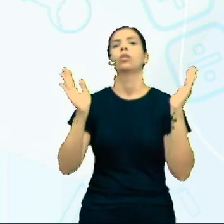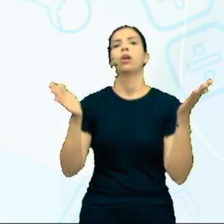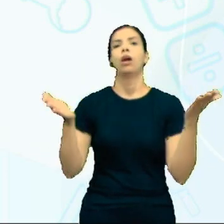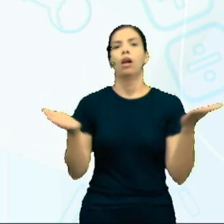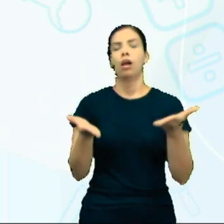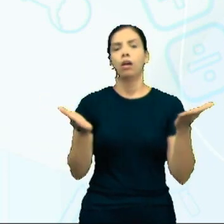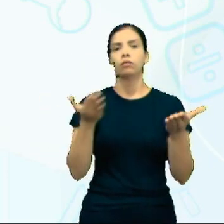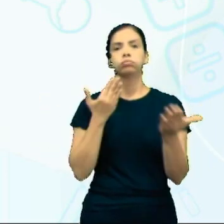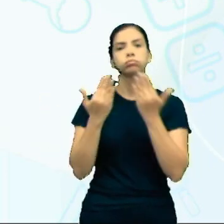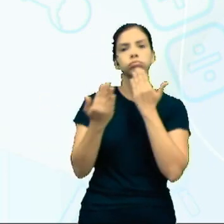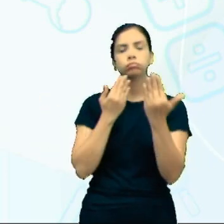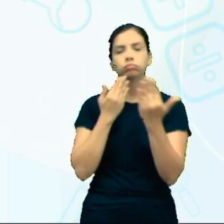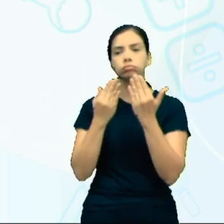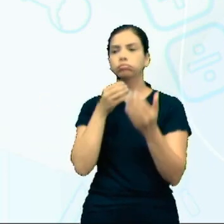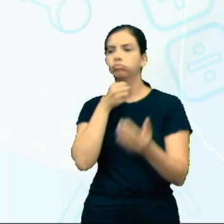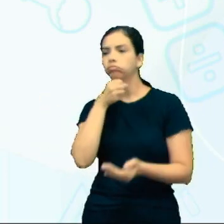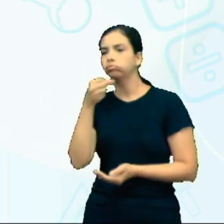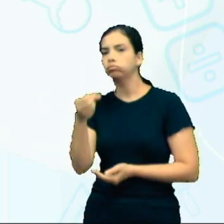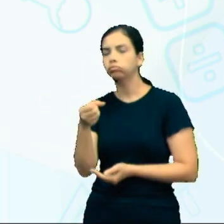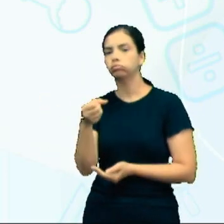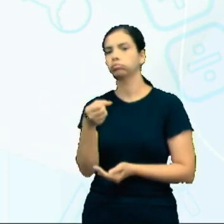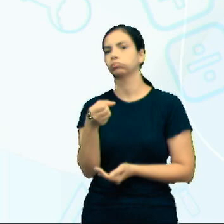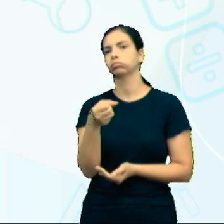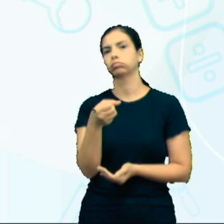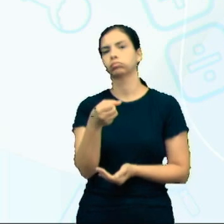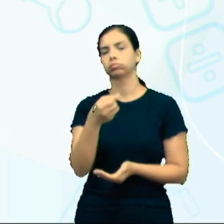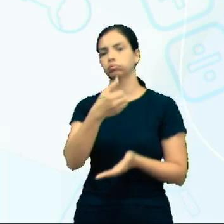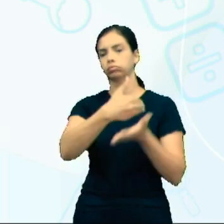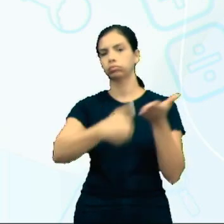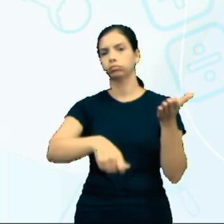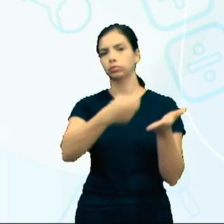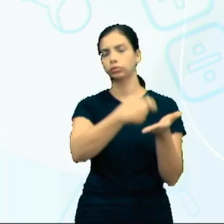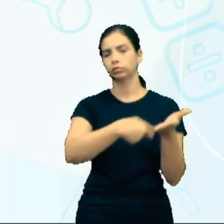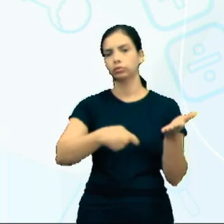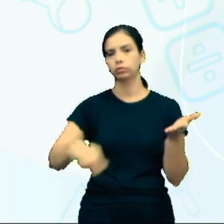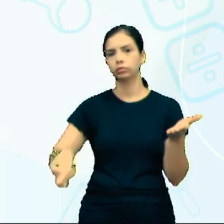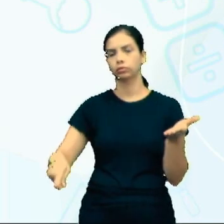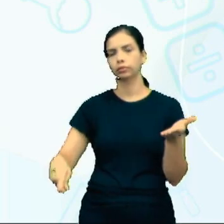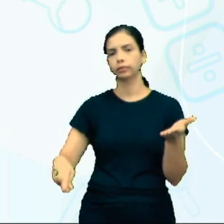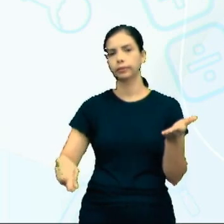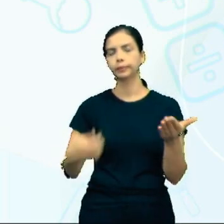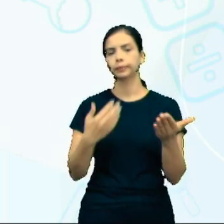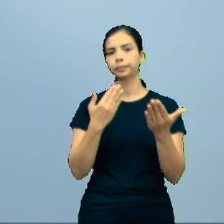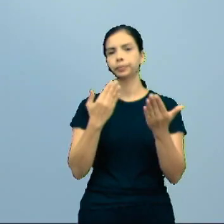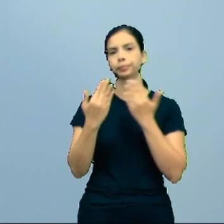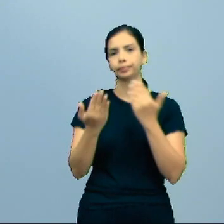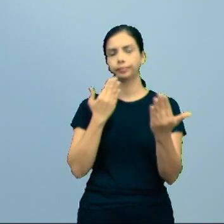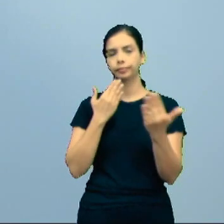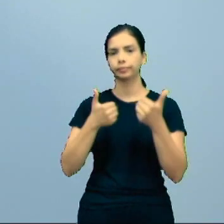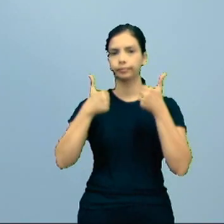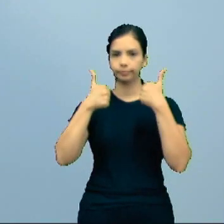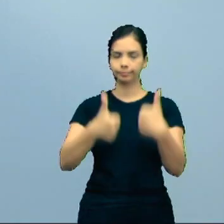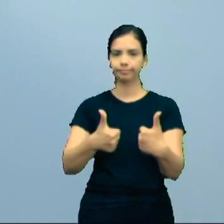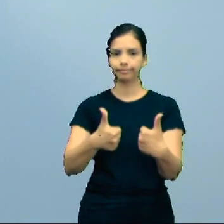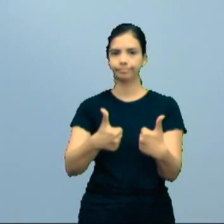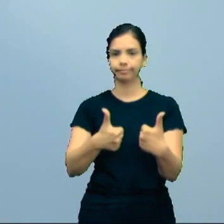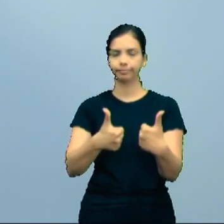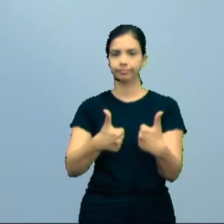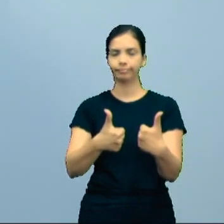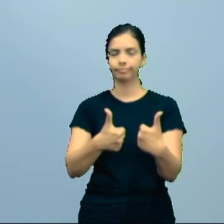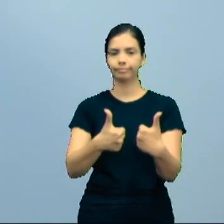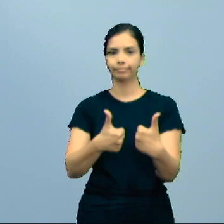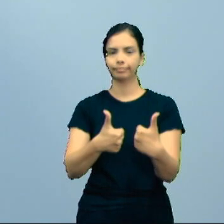rápido debate com o seu entrevistado e vai relatar escritamente esse debate. Beleza?